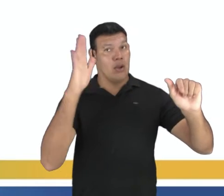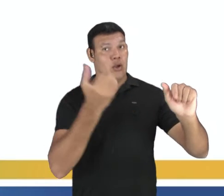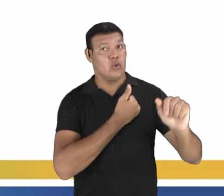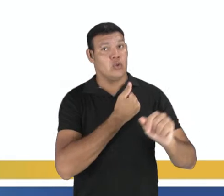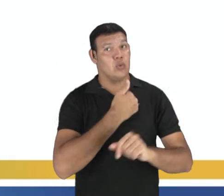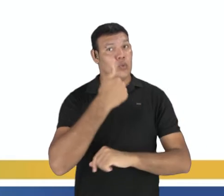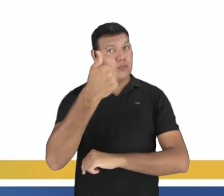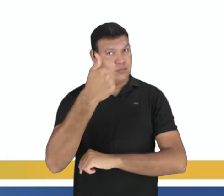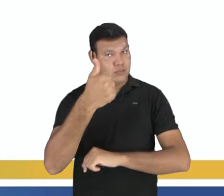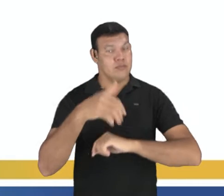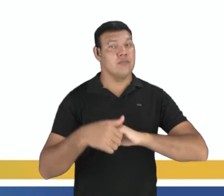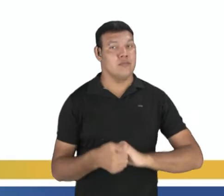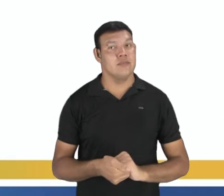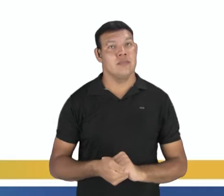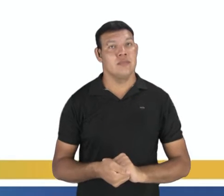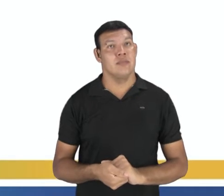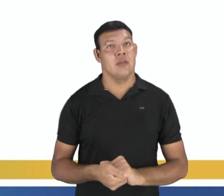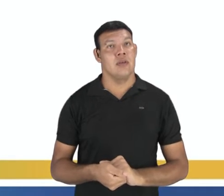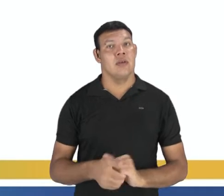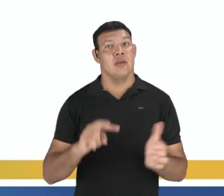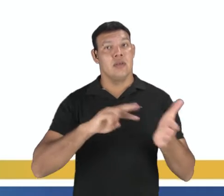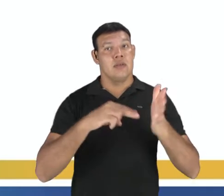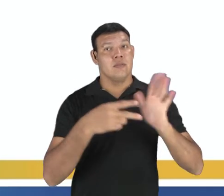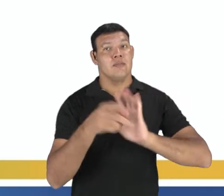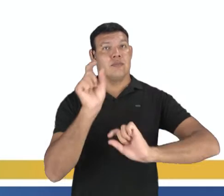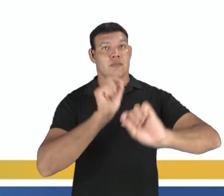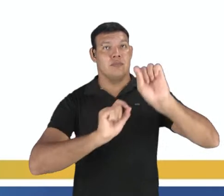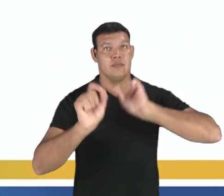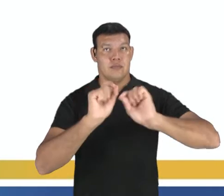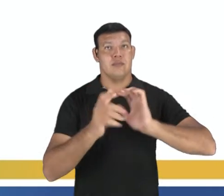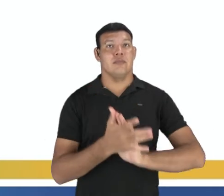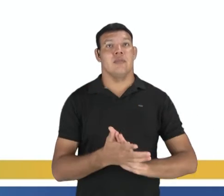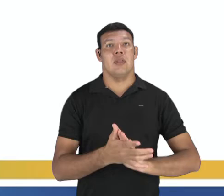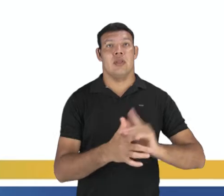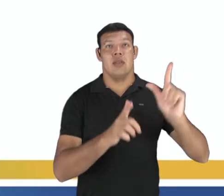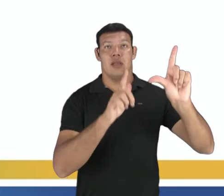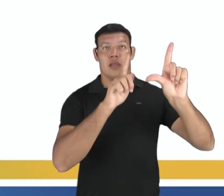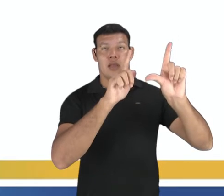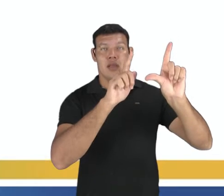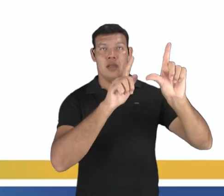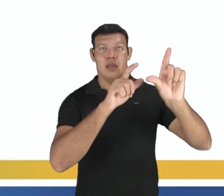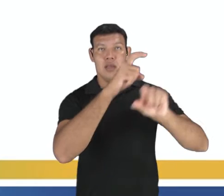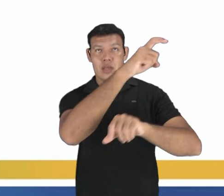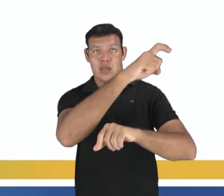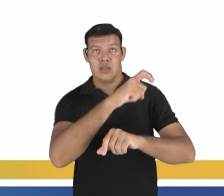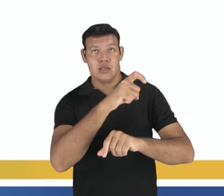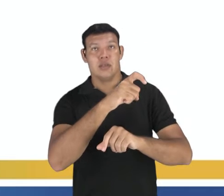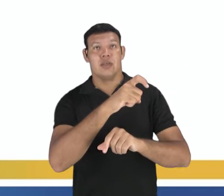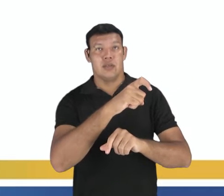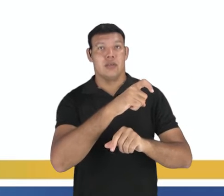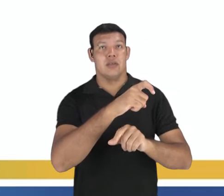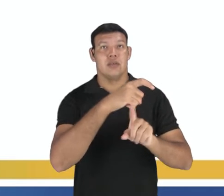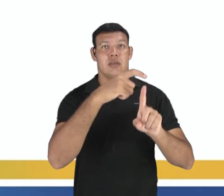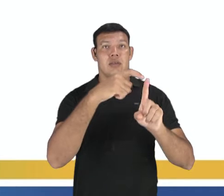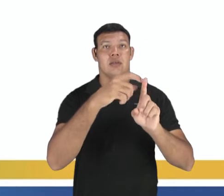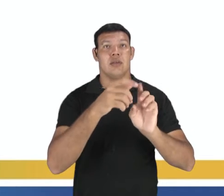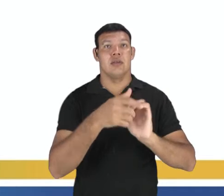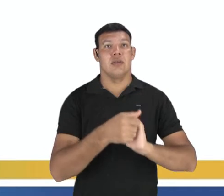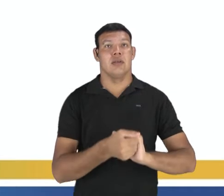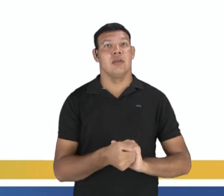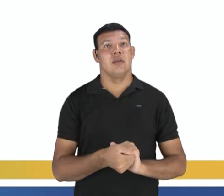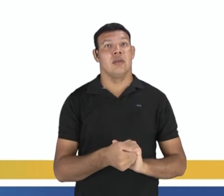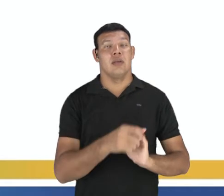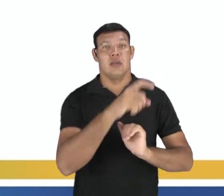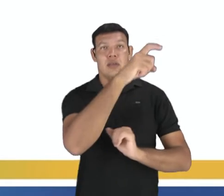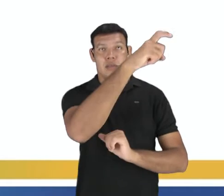então isso implica dizer que o meu x maior que 2 Desculpa, gente.